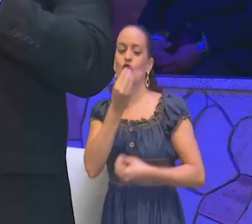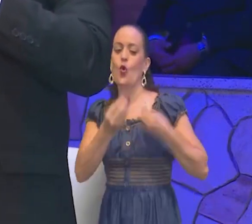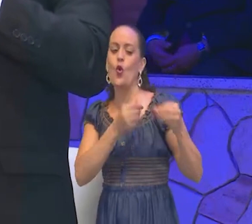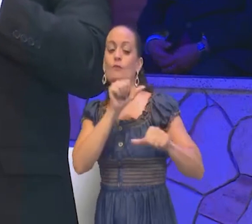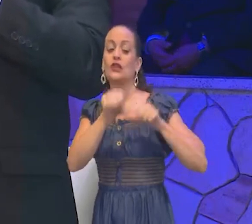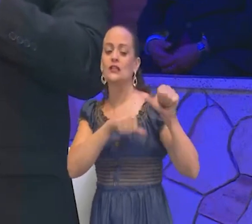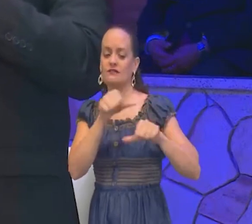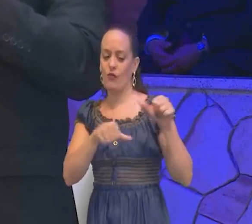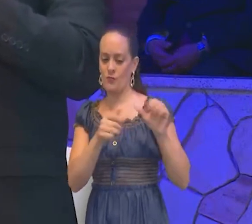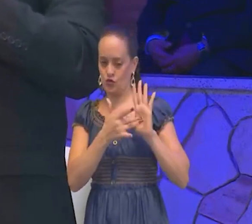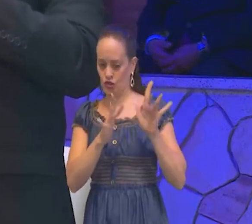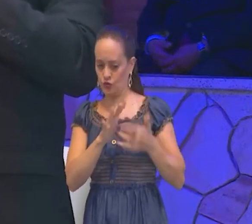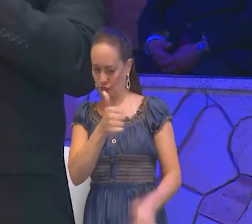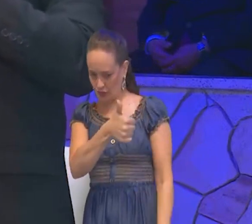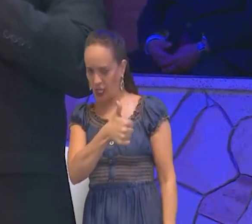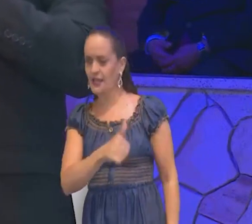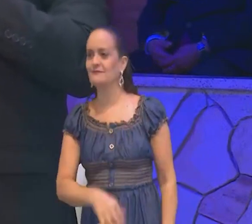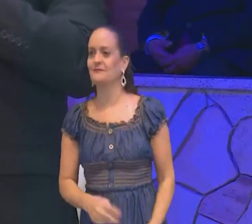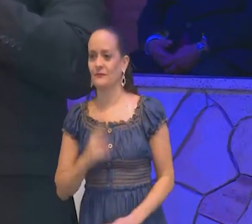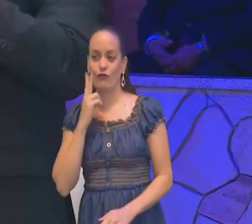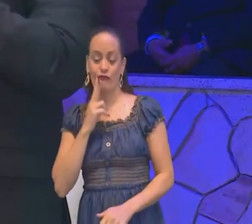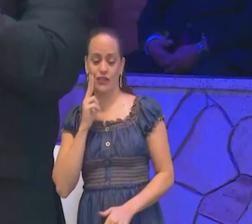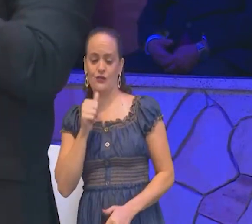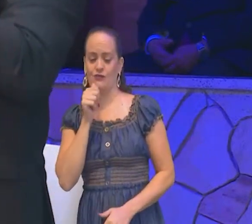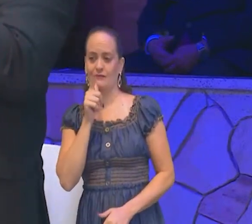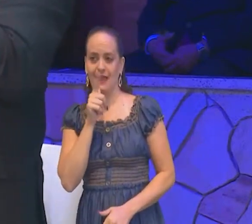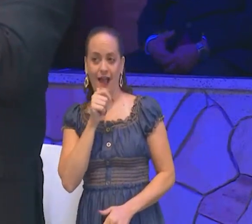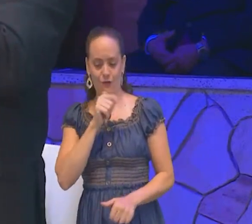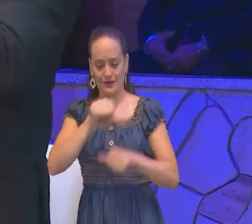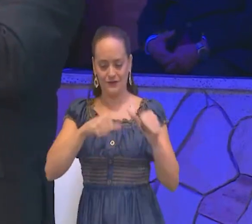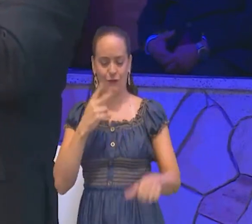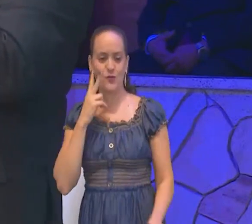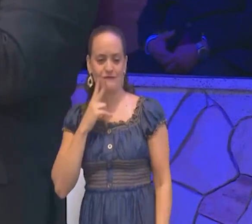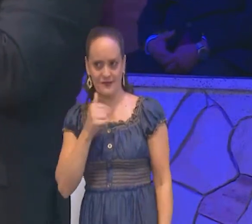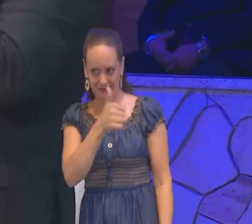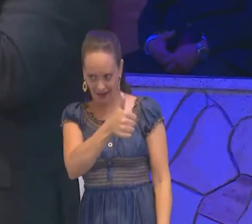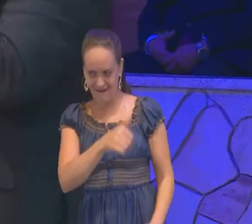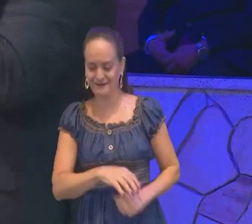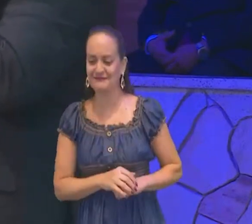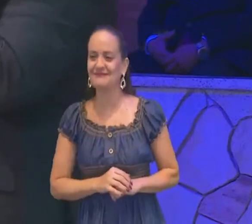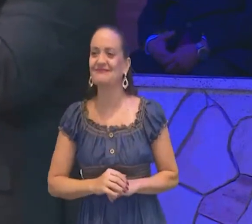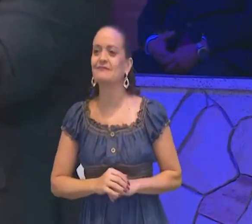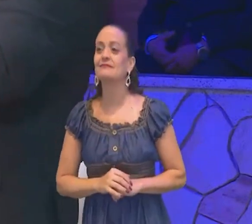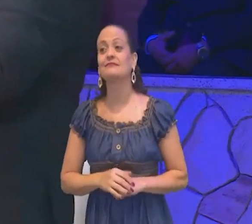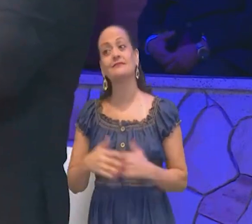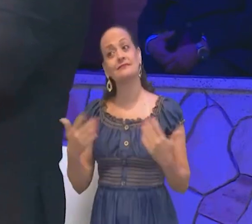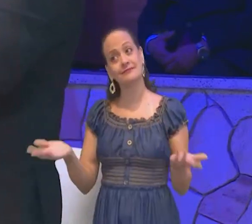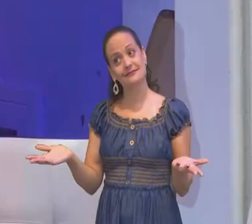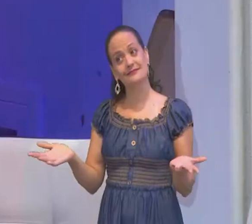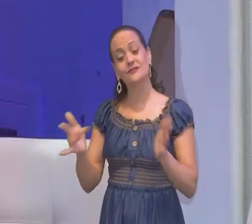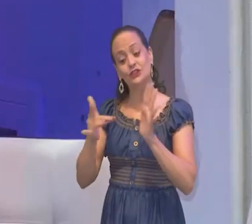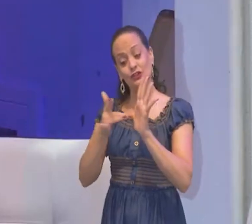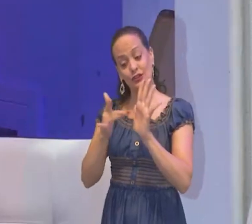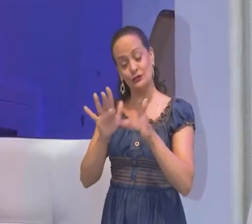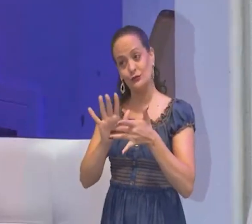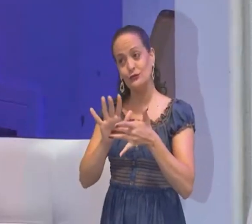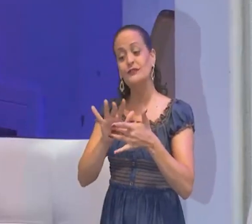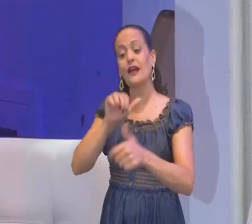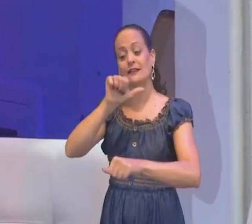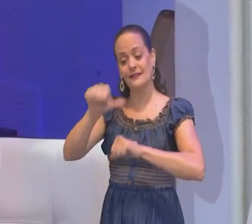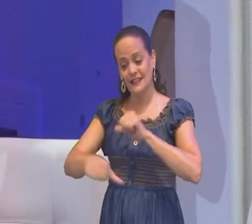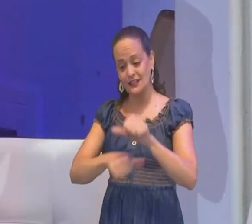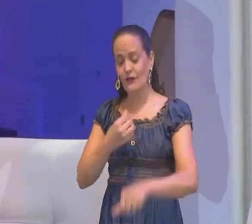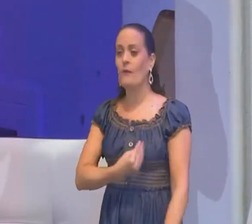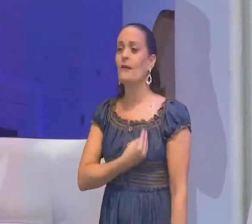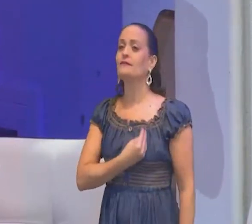que Jesus fez. E de fato, meus amados irmãos, Jesus transforma a nossa vida. O crente em